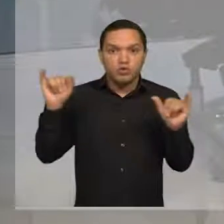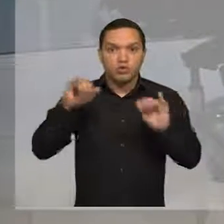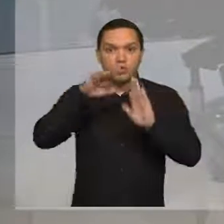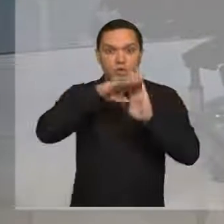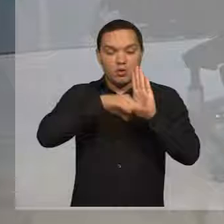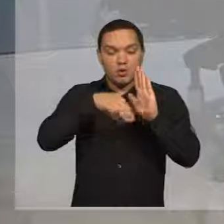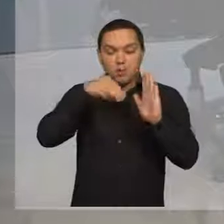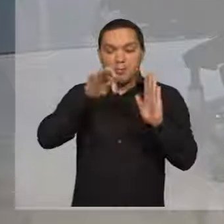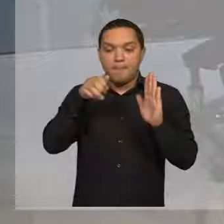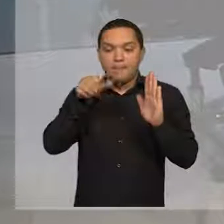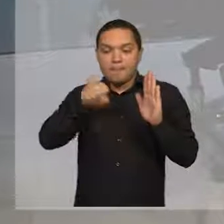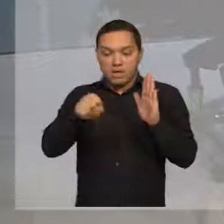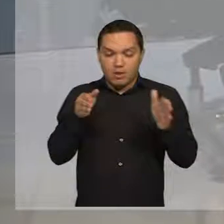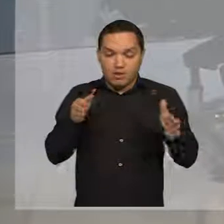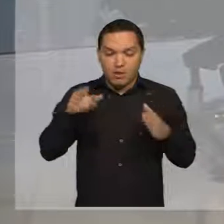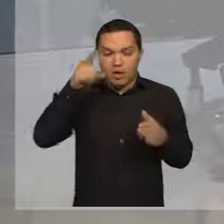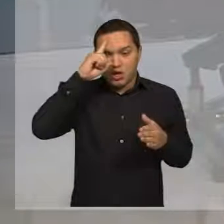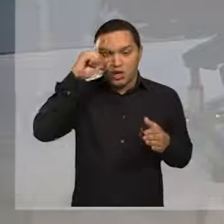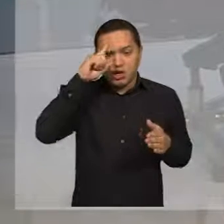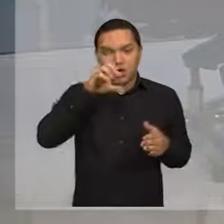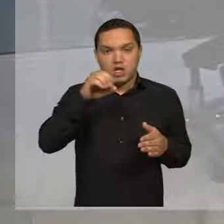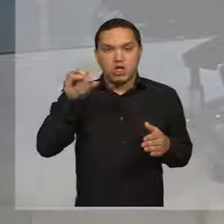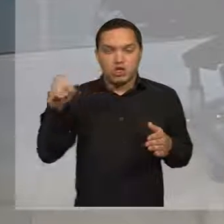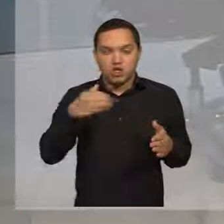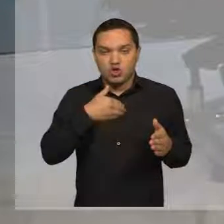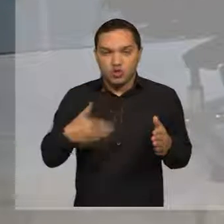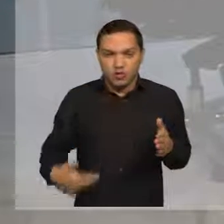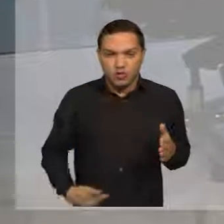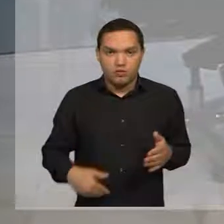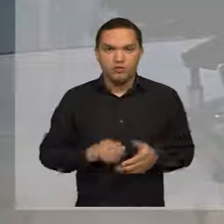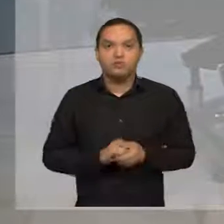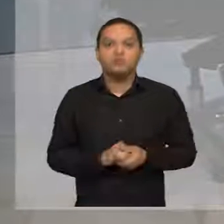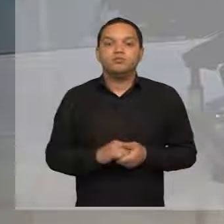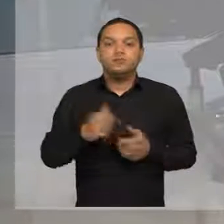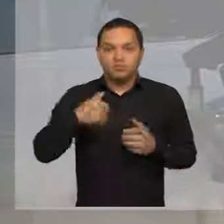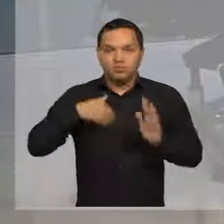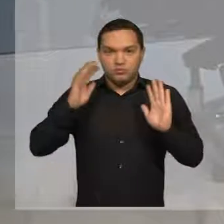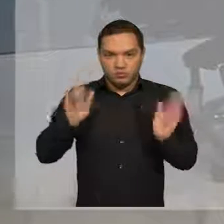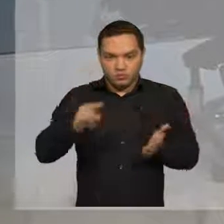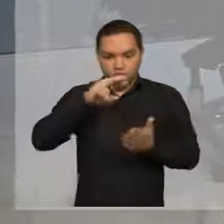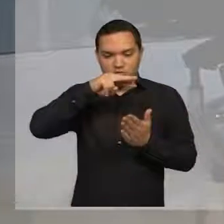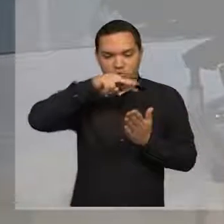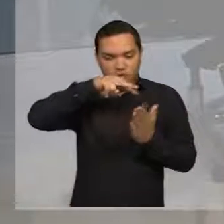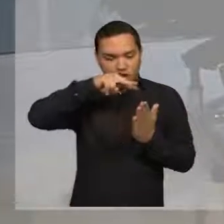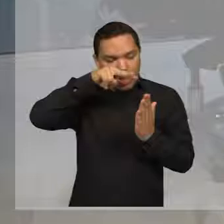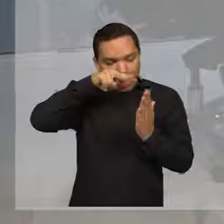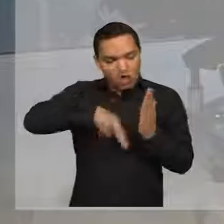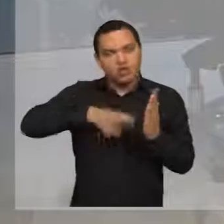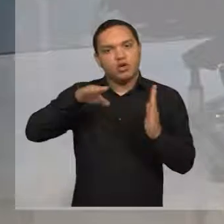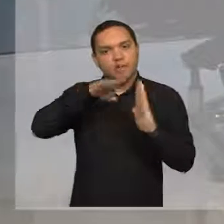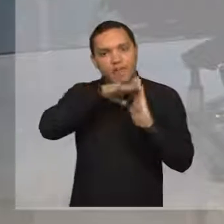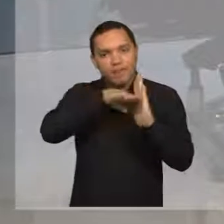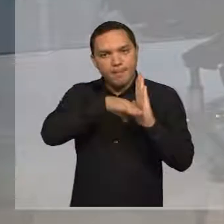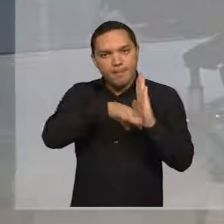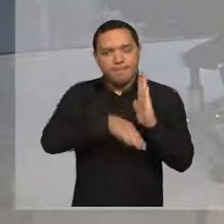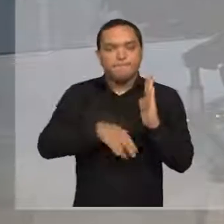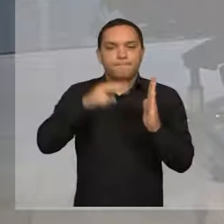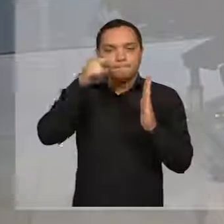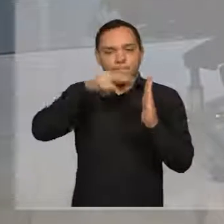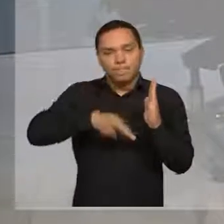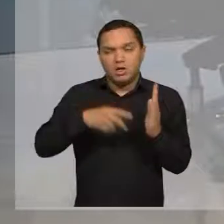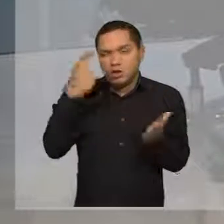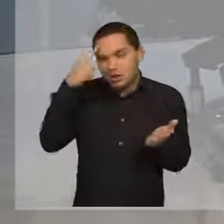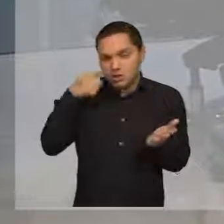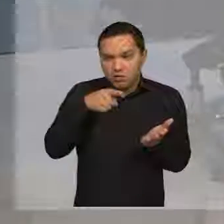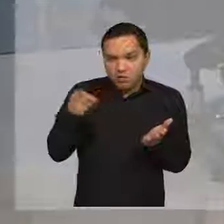nacionais para uma agenda de 100 dias de governo. Eu tive o cuidado de ler cada uma delas. E não sei qual é a